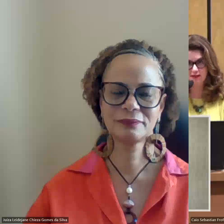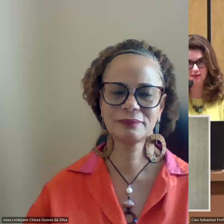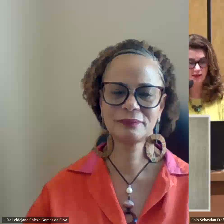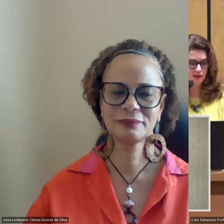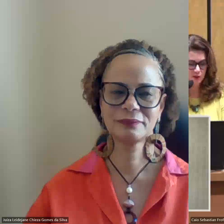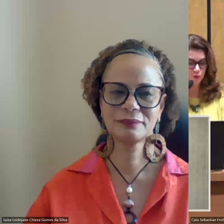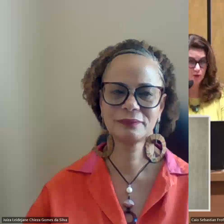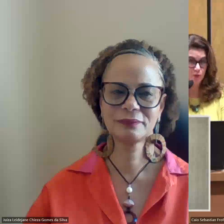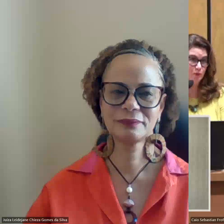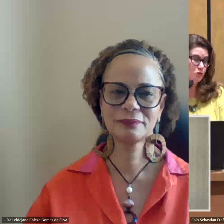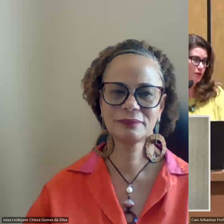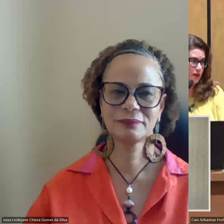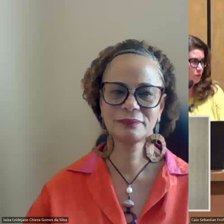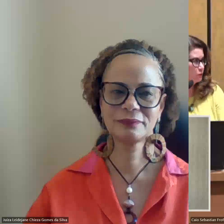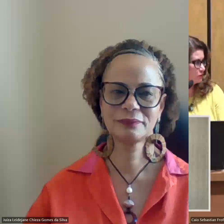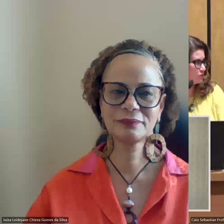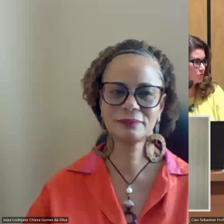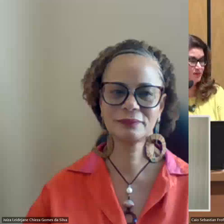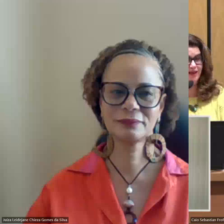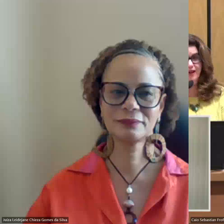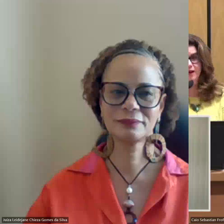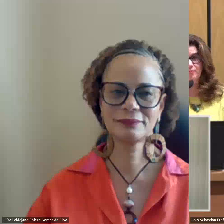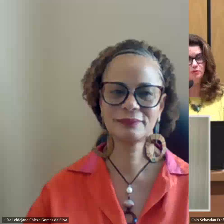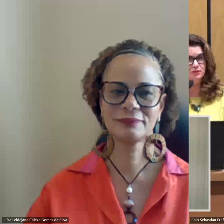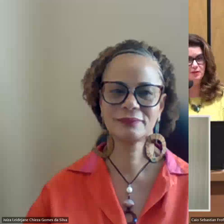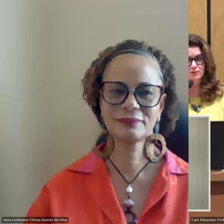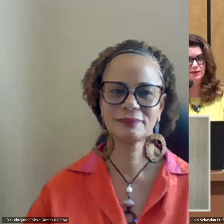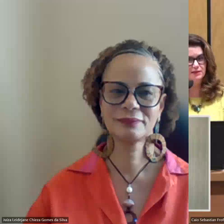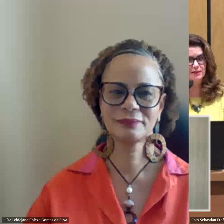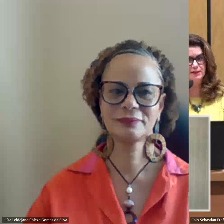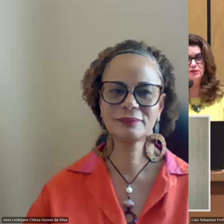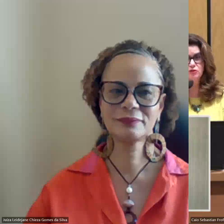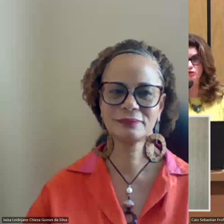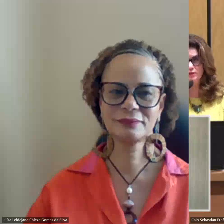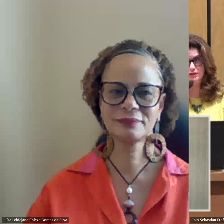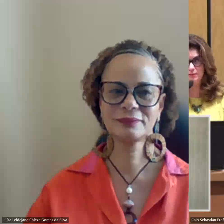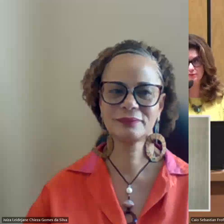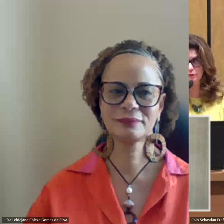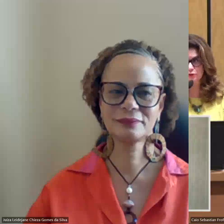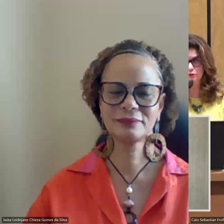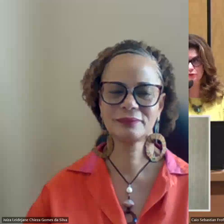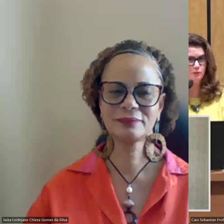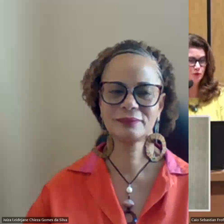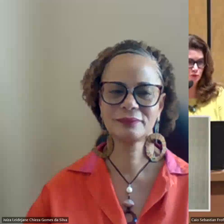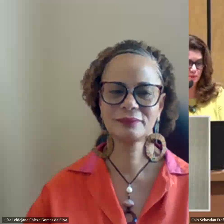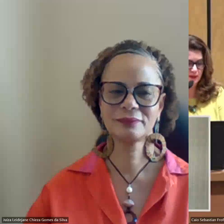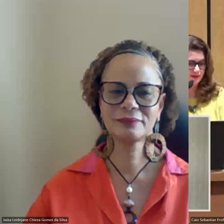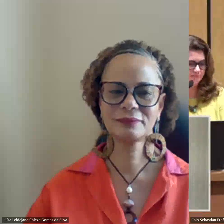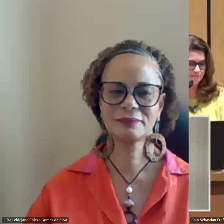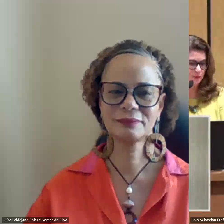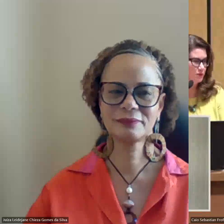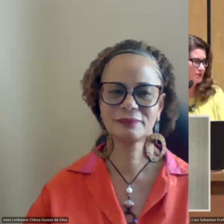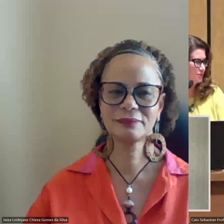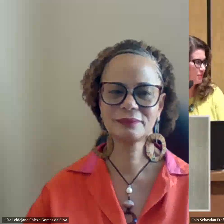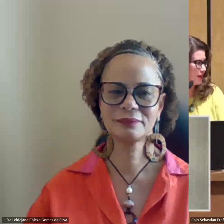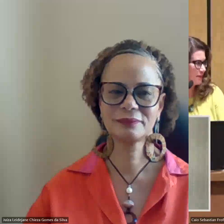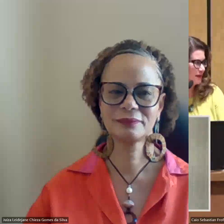excelência então eu me emocionei com o vídeo a produção tá Lindíssima tudo enfim muito bem